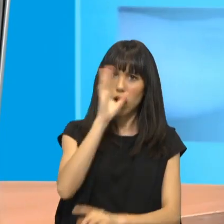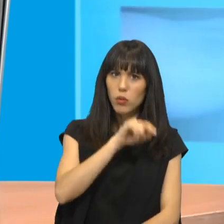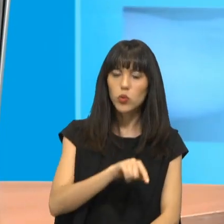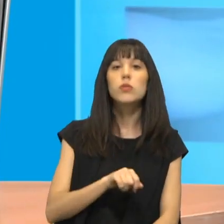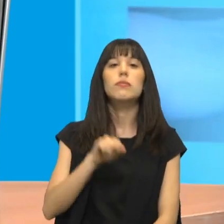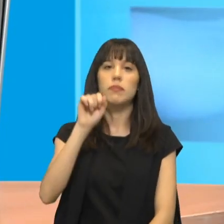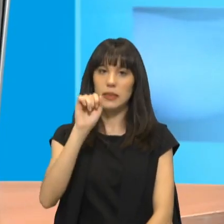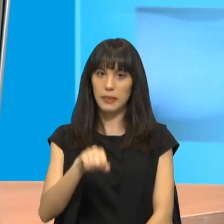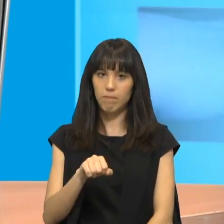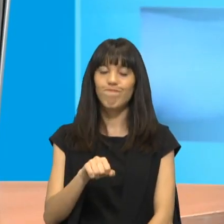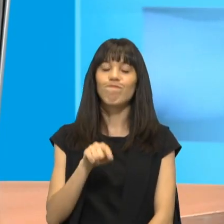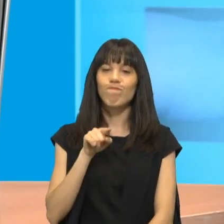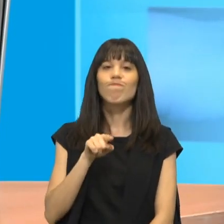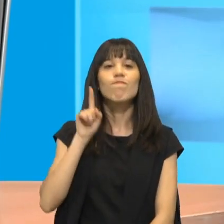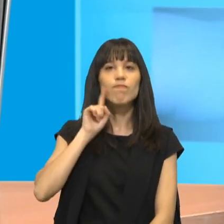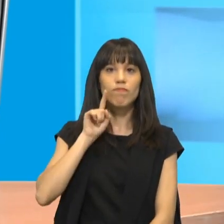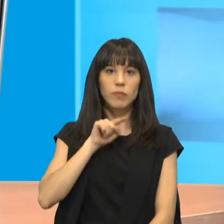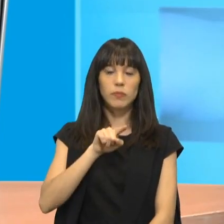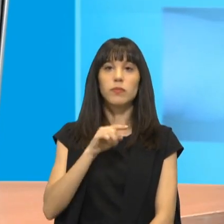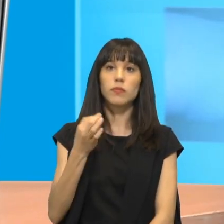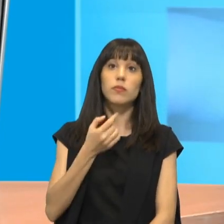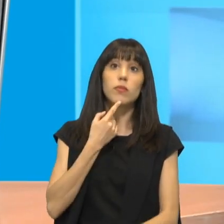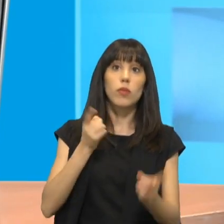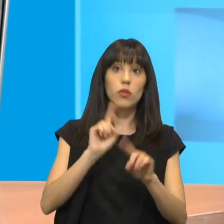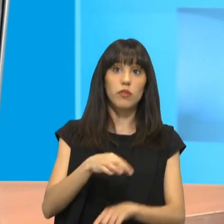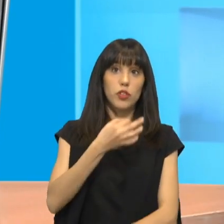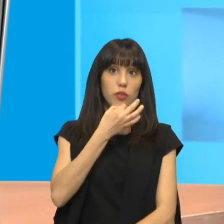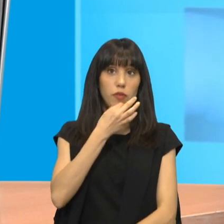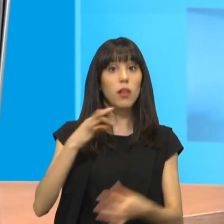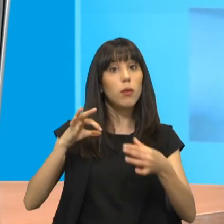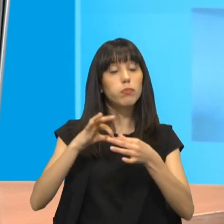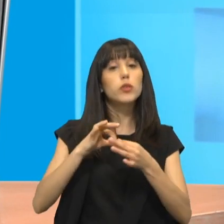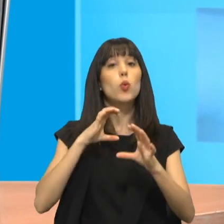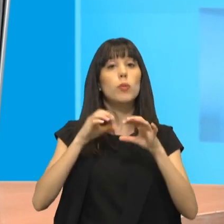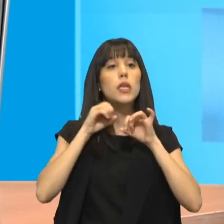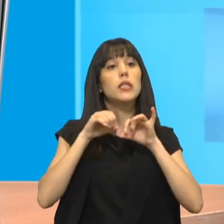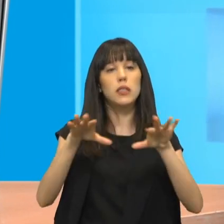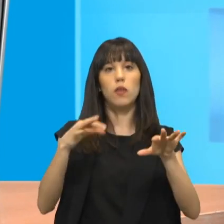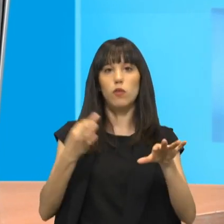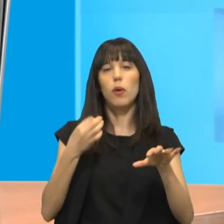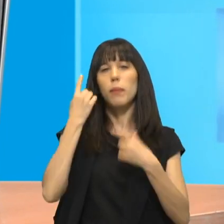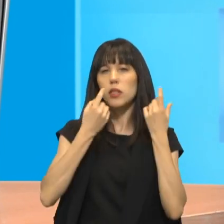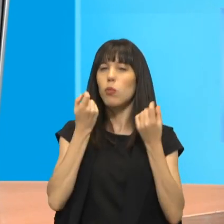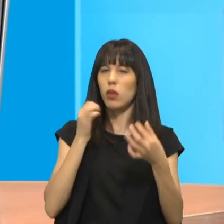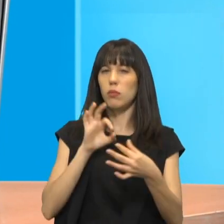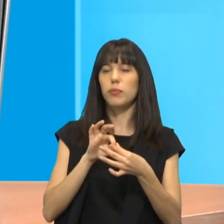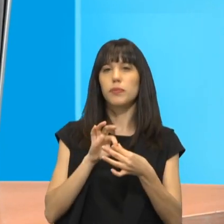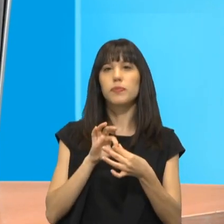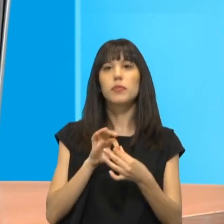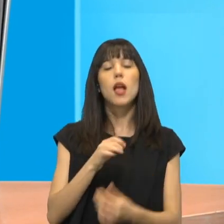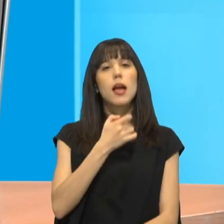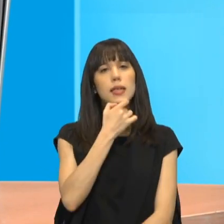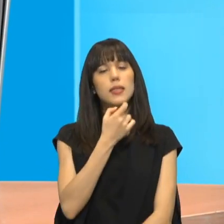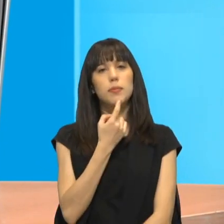essa é uma das questões que efetivamente... E voltamos aqui a tocar no ponto da comunicação, ou seja, eu refleti um bocadinho sobre isto e se nós olharmos